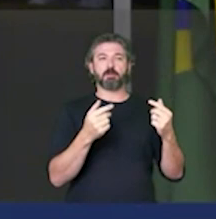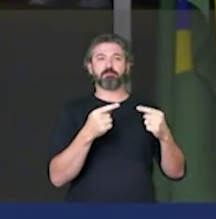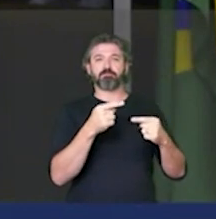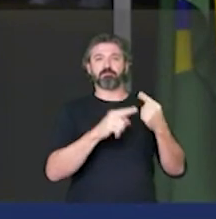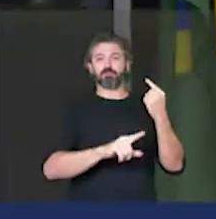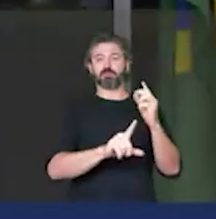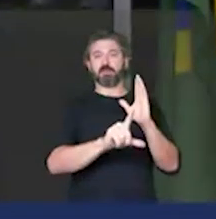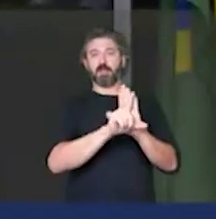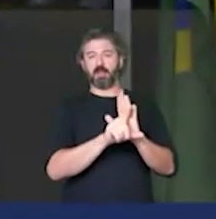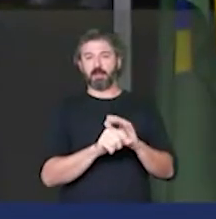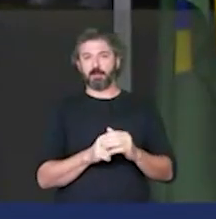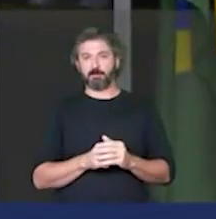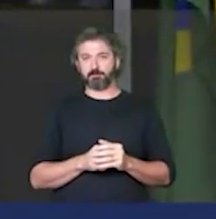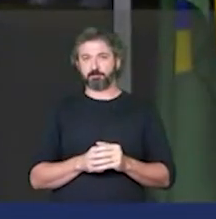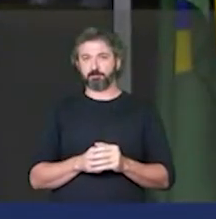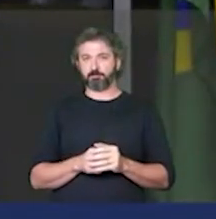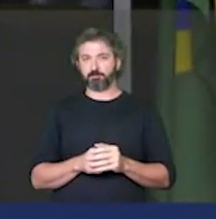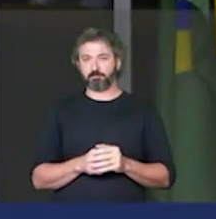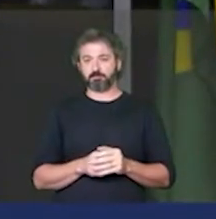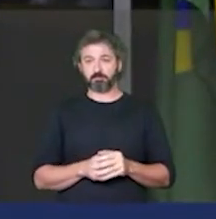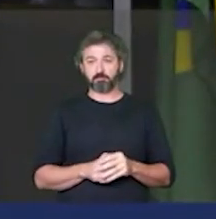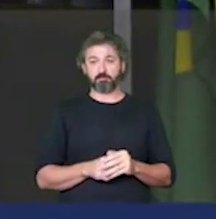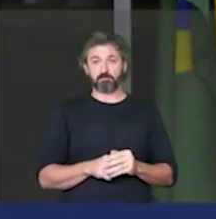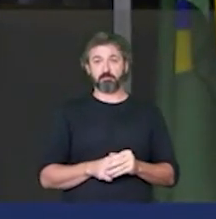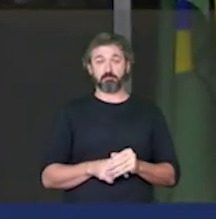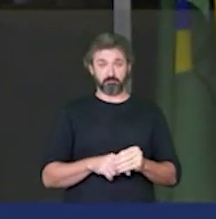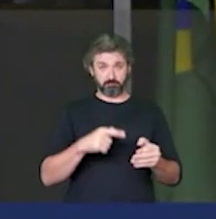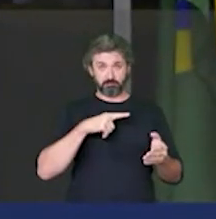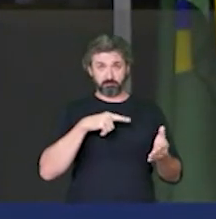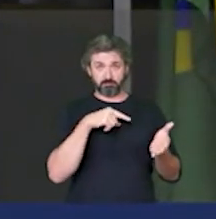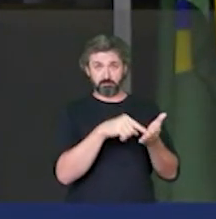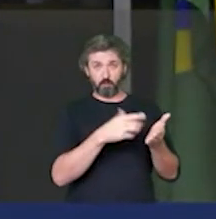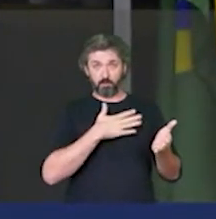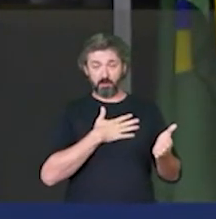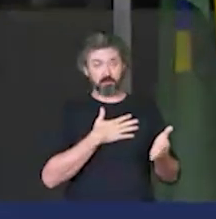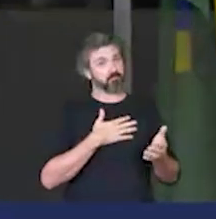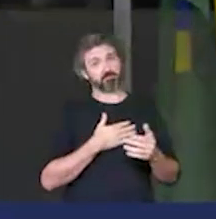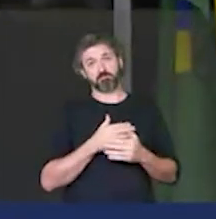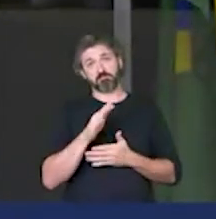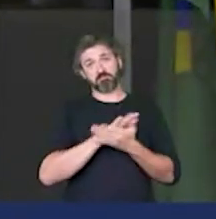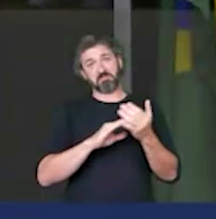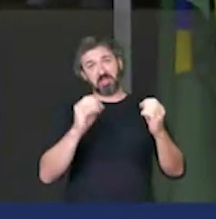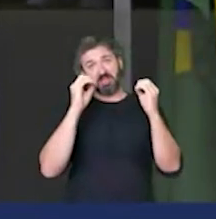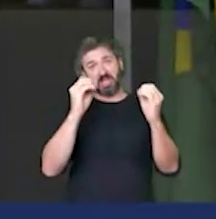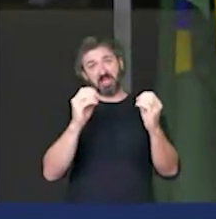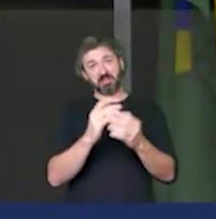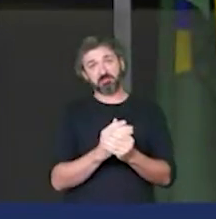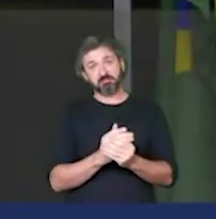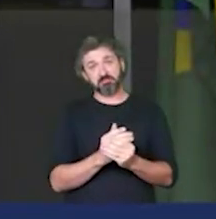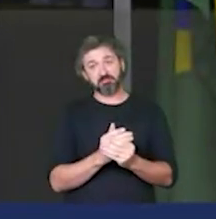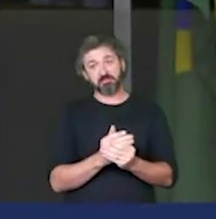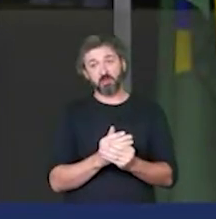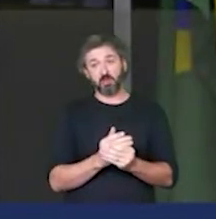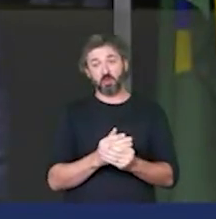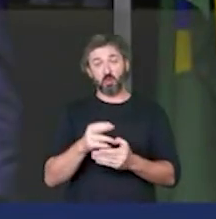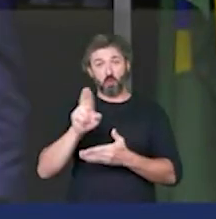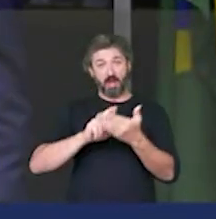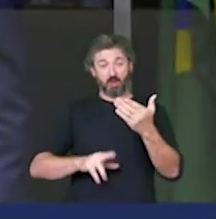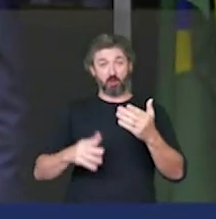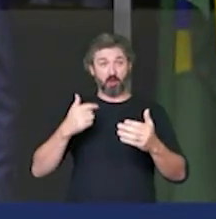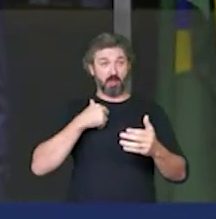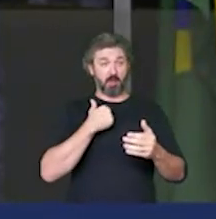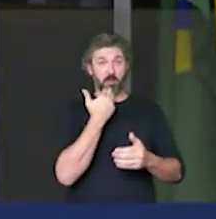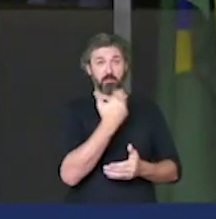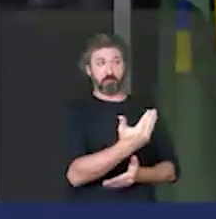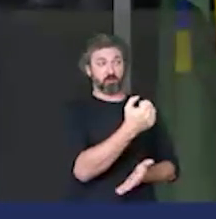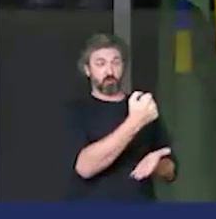vedado pelo ordenamento jurídico, o que não se verifica nesse caso. Ou seja, o parecer sobre o estudo